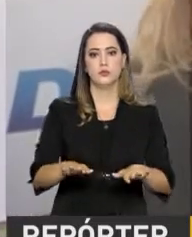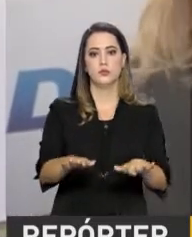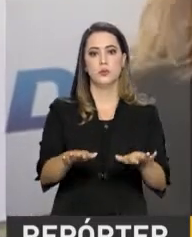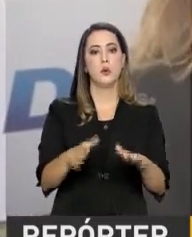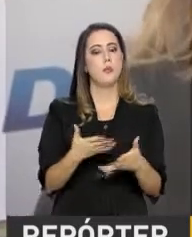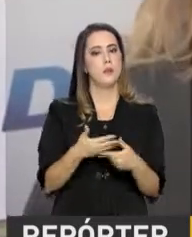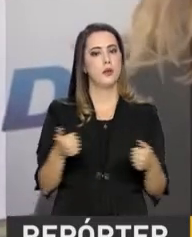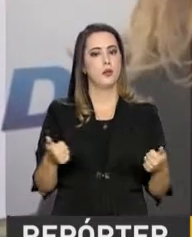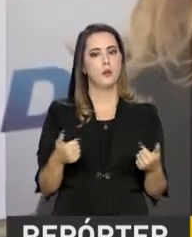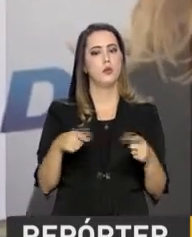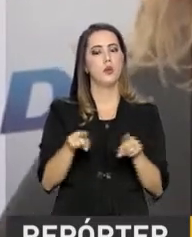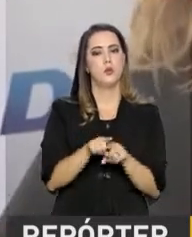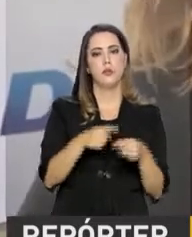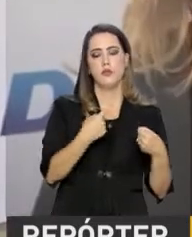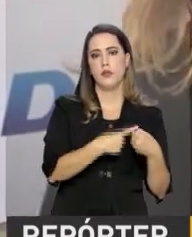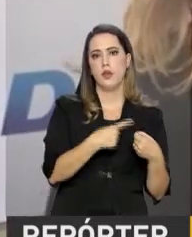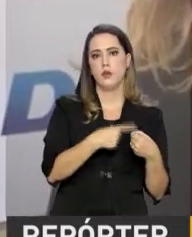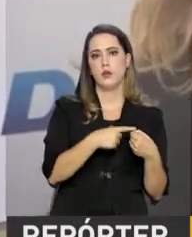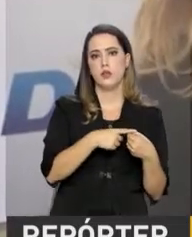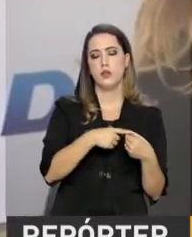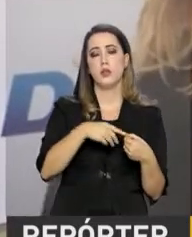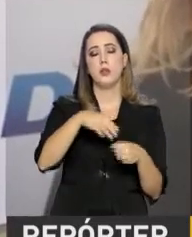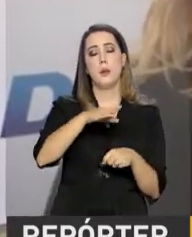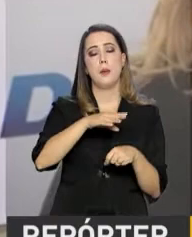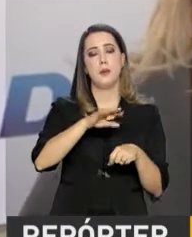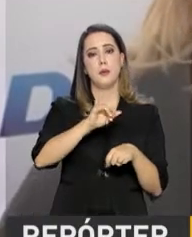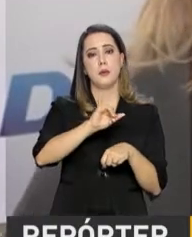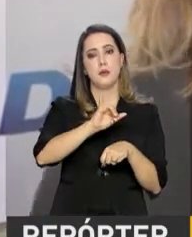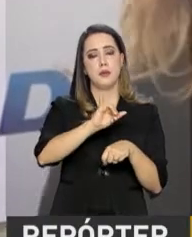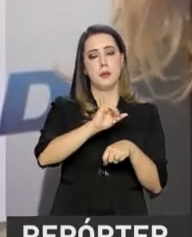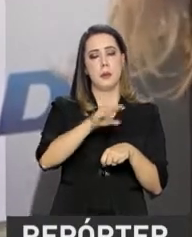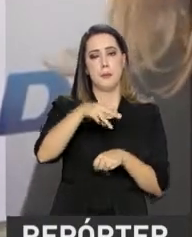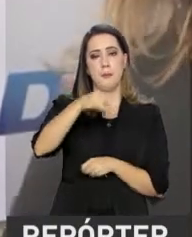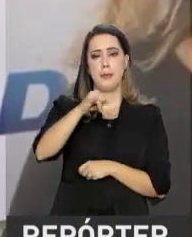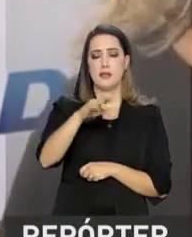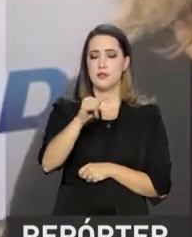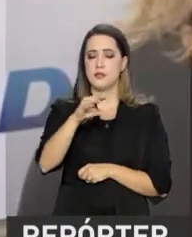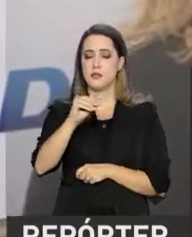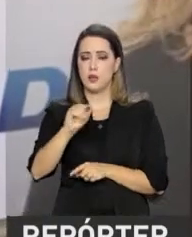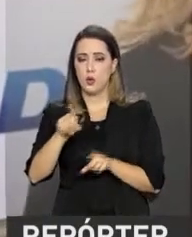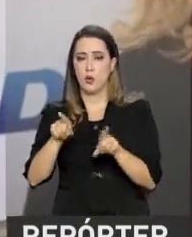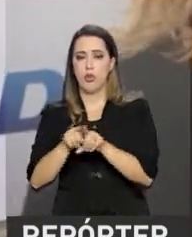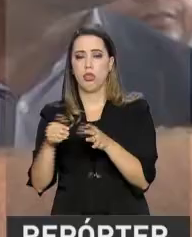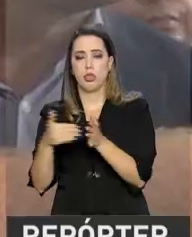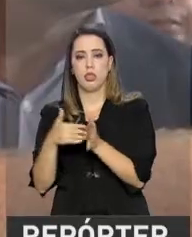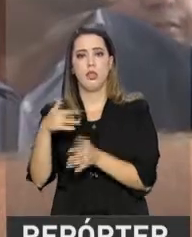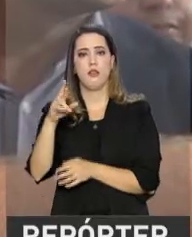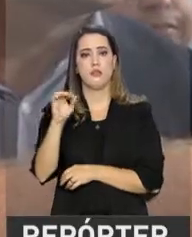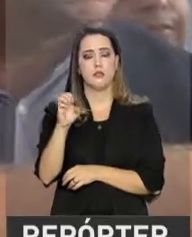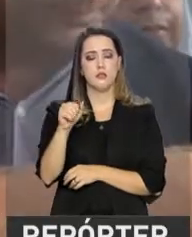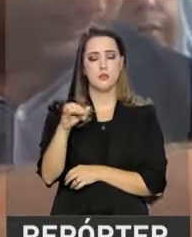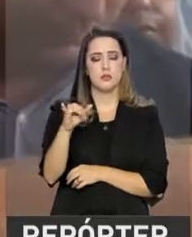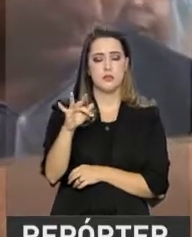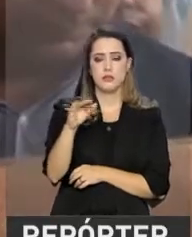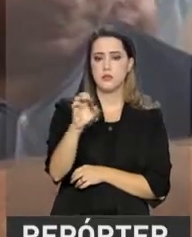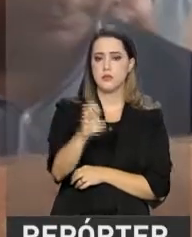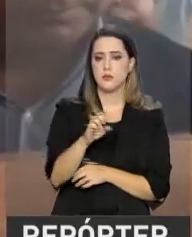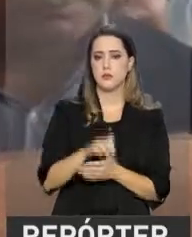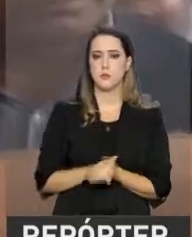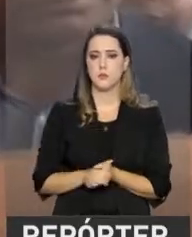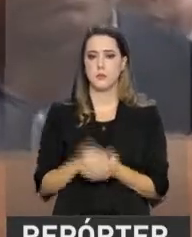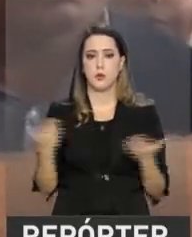a Recife. A obra faz parte do programa Agora é Avançar, do pelo governo federal. Hoje nós